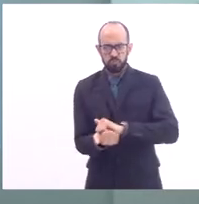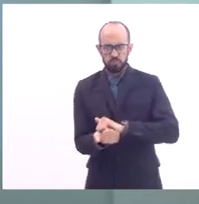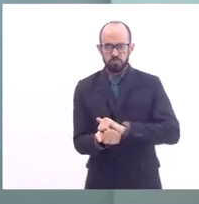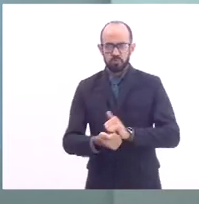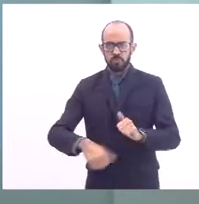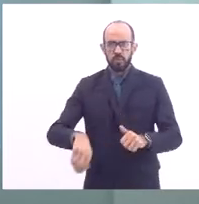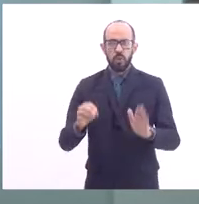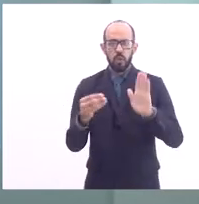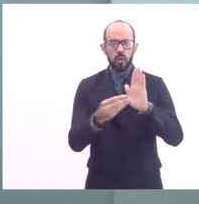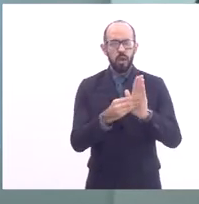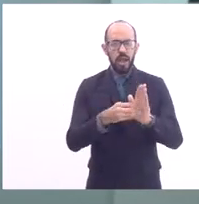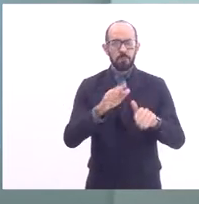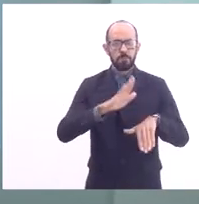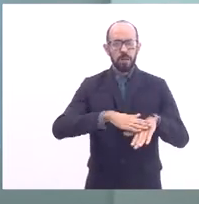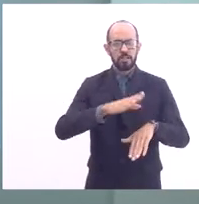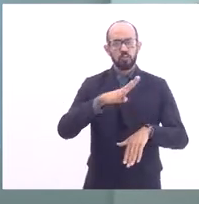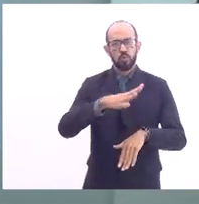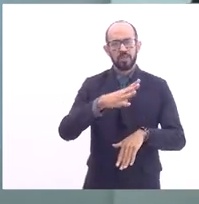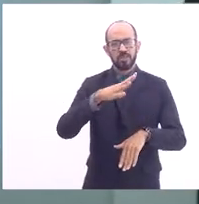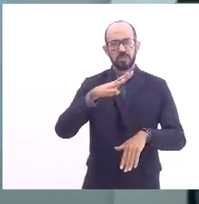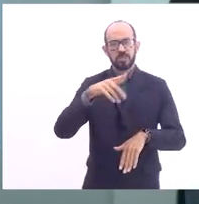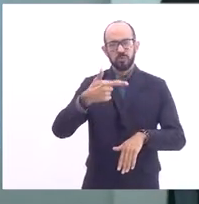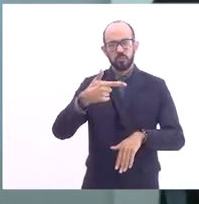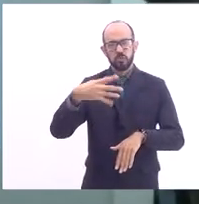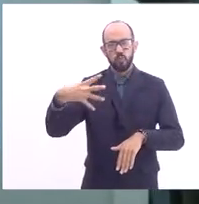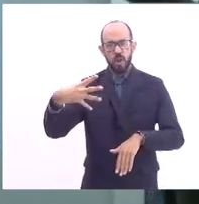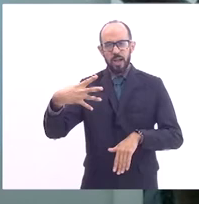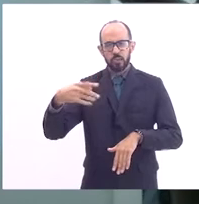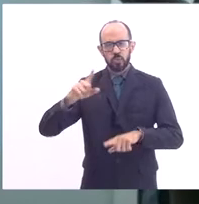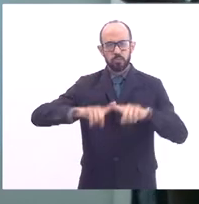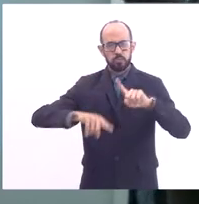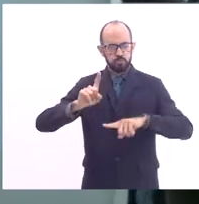mais 424 equipamentos telecomandados,